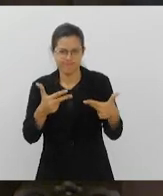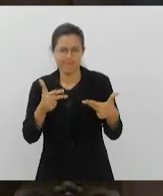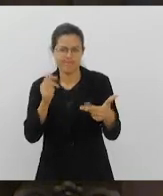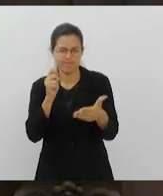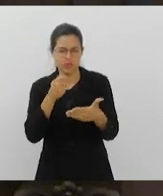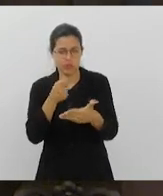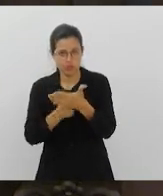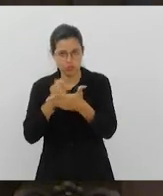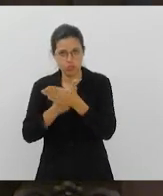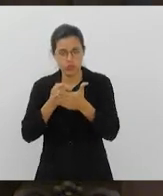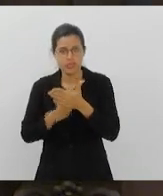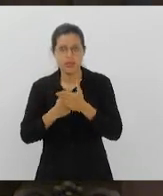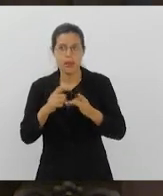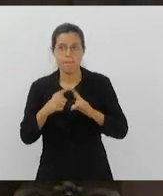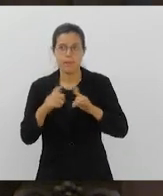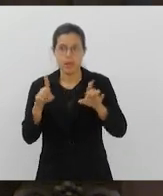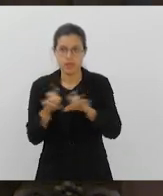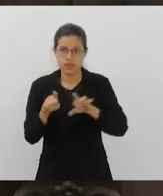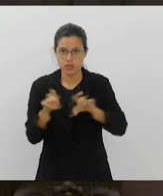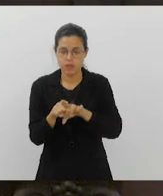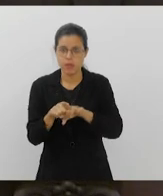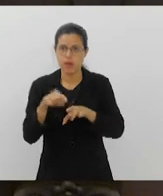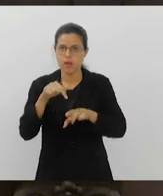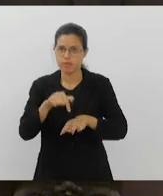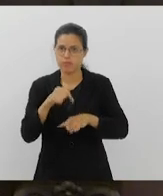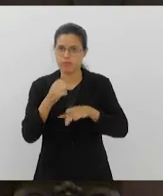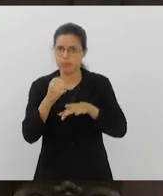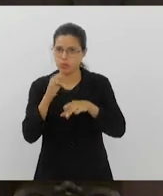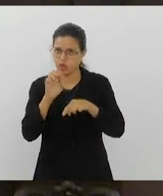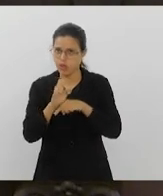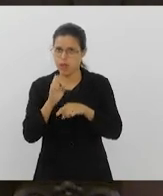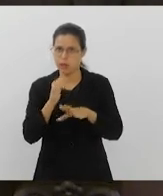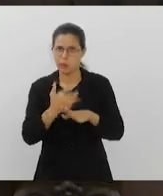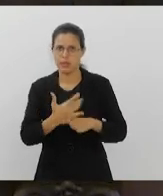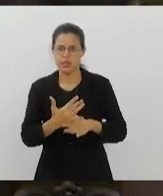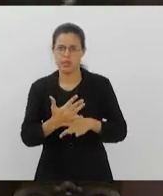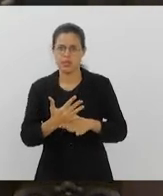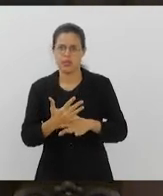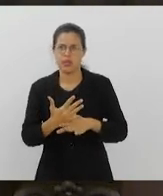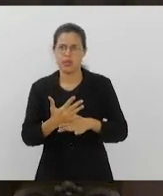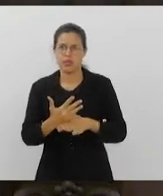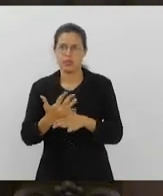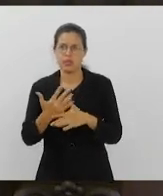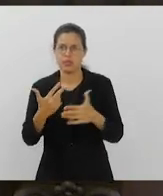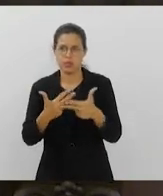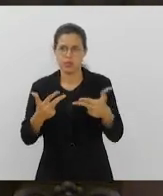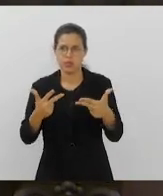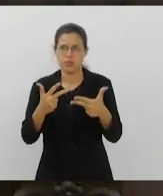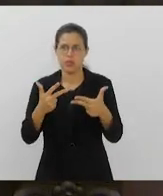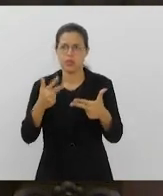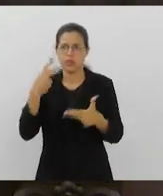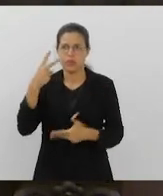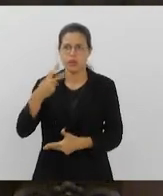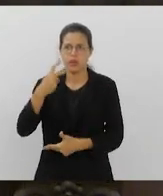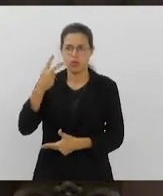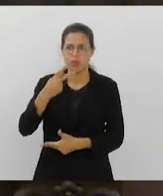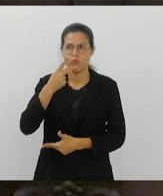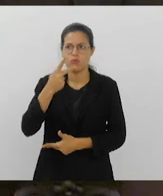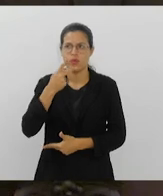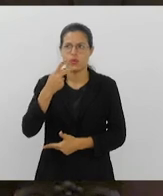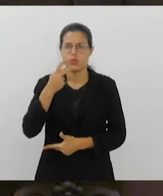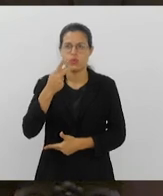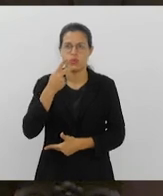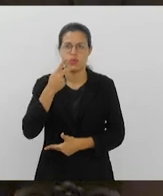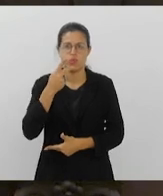a edificação desse estado e dessa cidade, para algo que, como bem disse o vereador Rogério Amorim, contribui